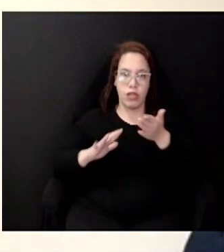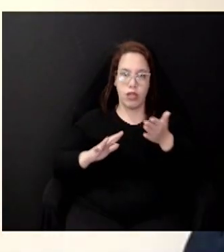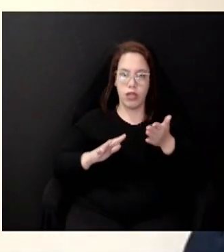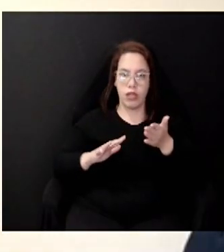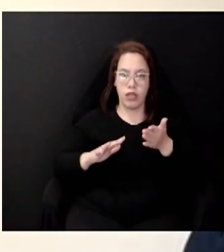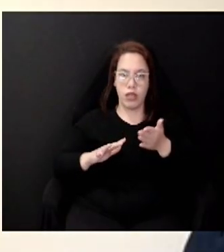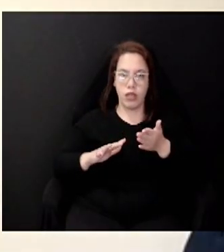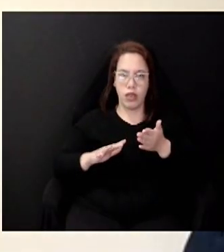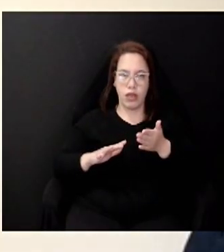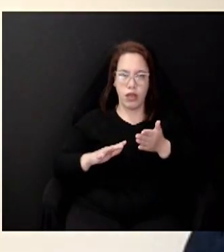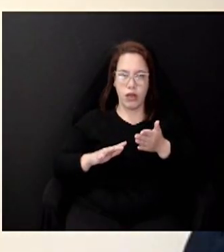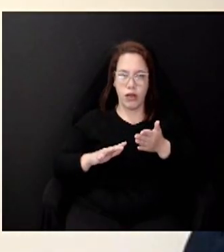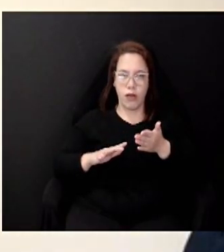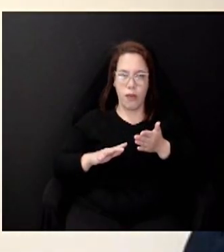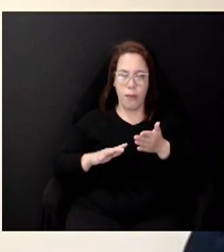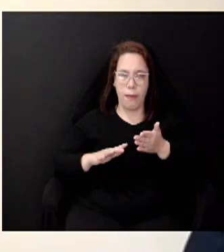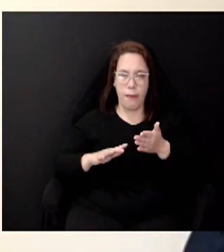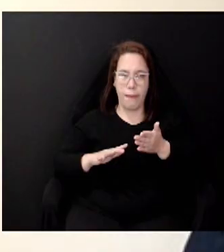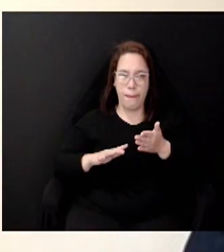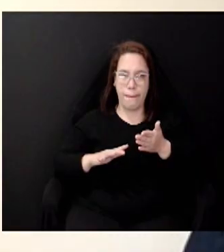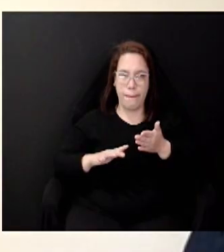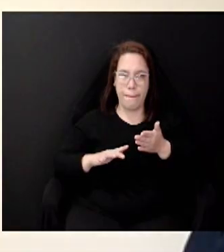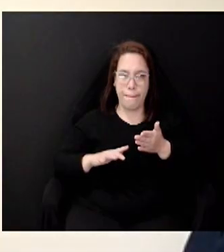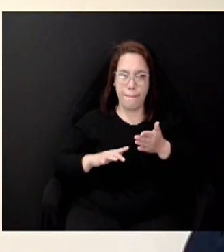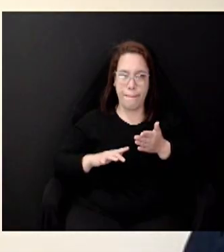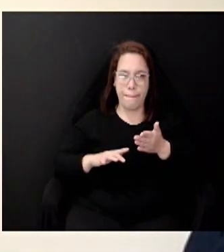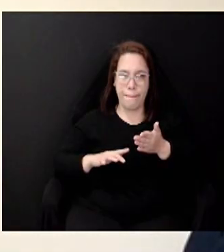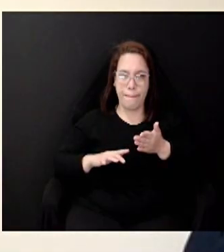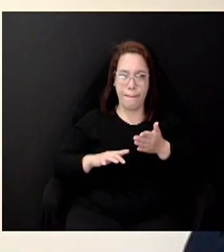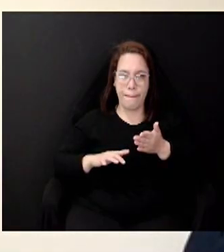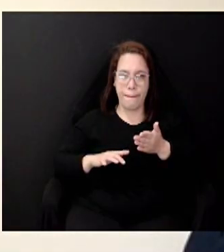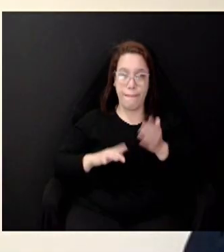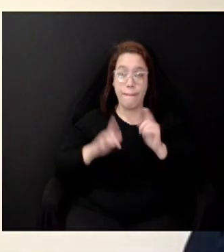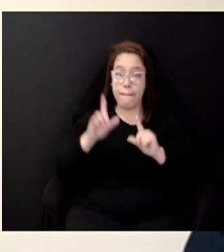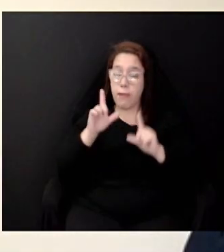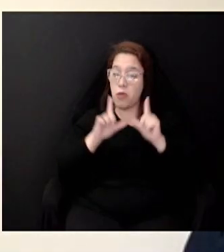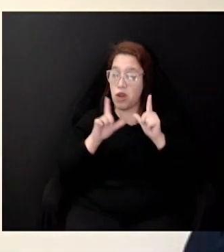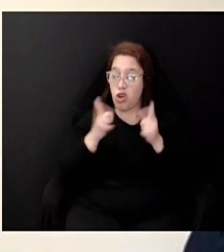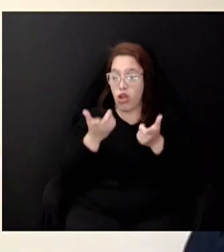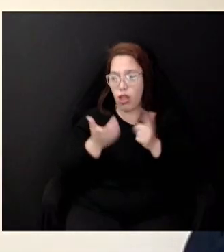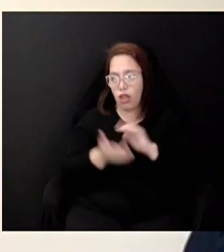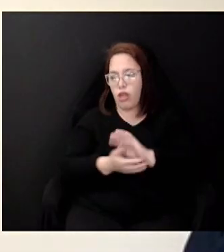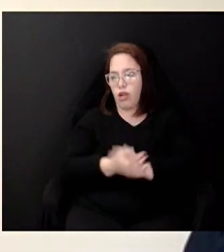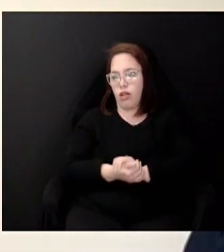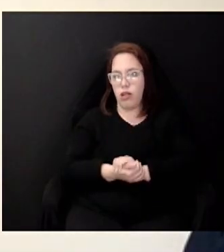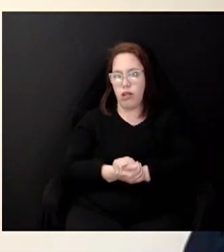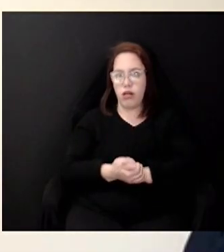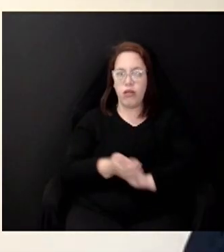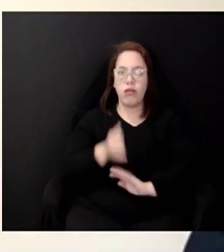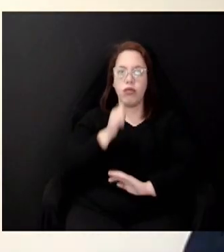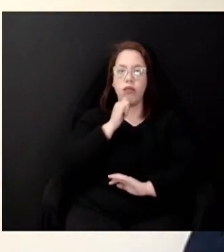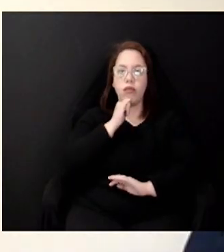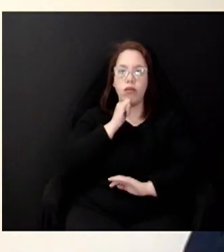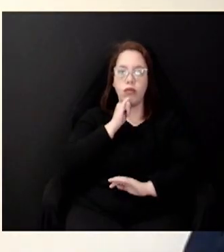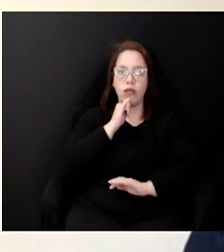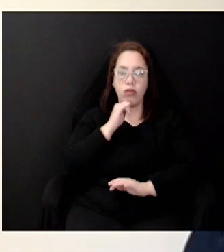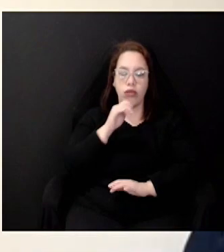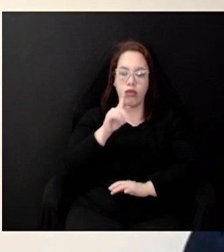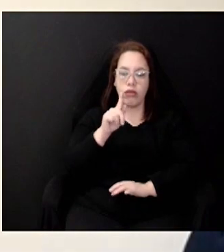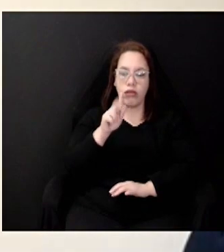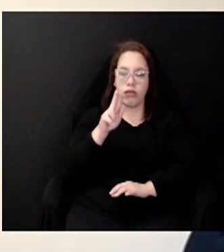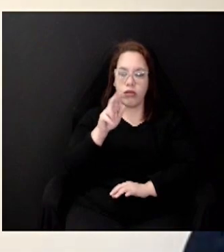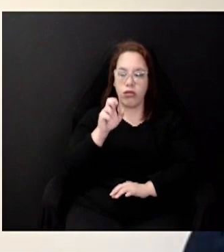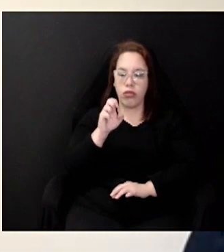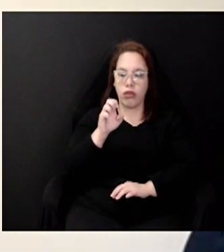fique atento, que não seja tela, né? Então, por exemplo, um quebra-cabeça, um jogo em